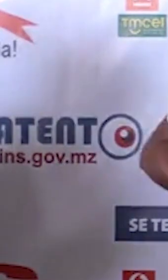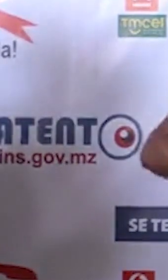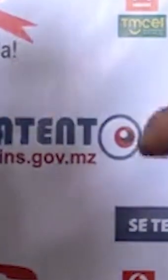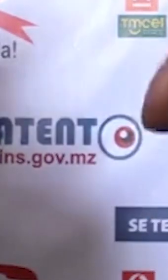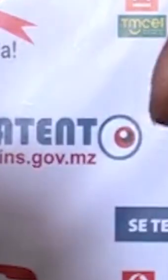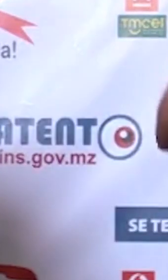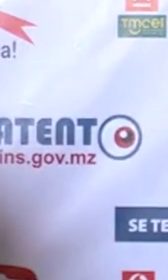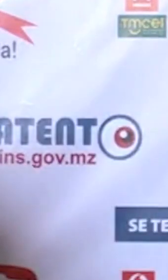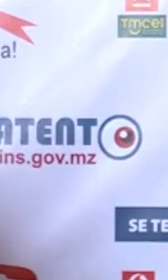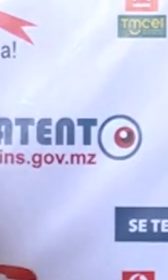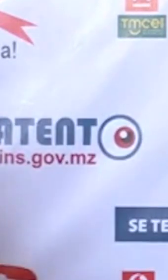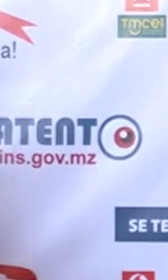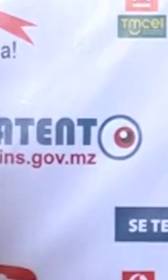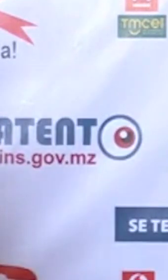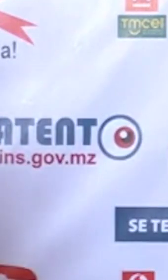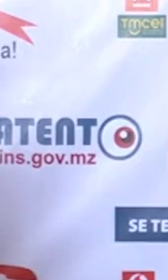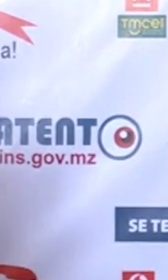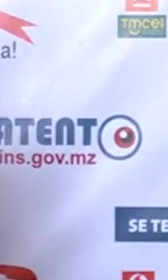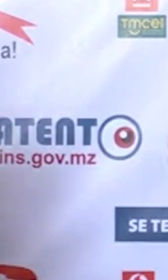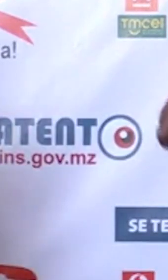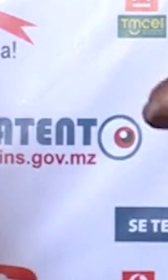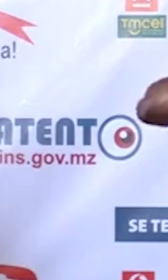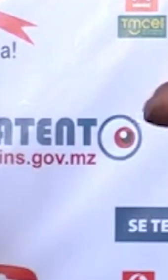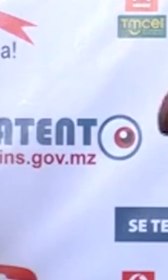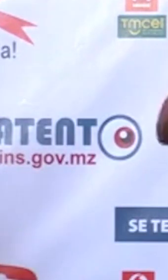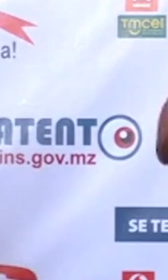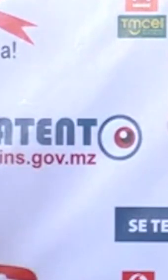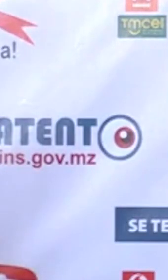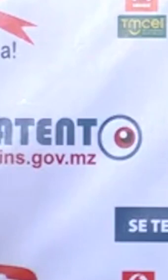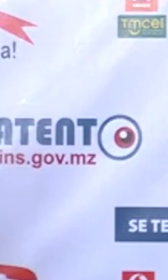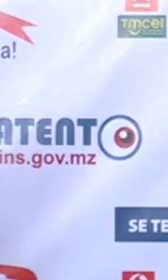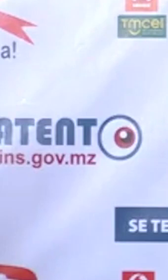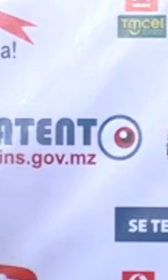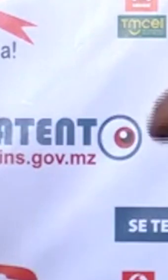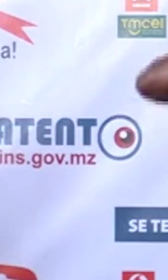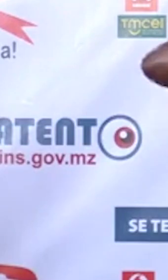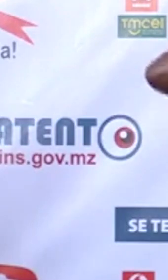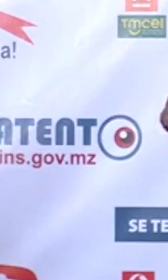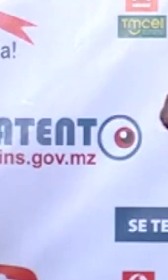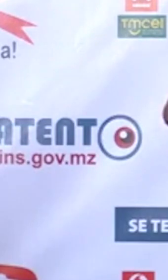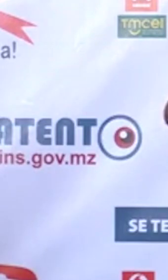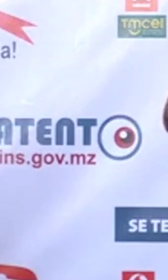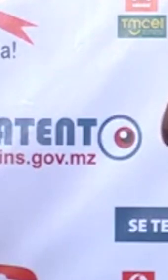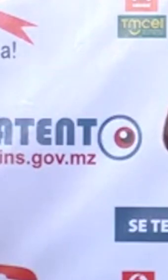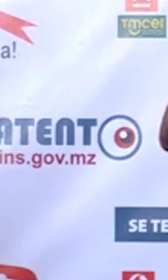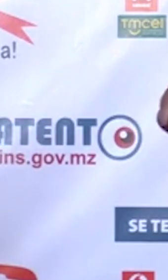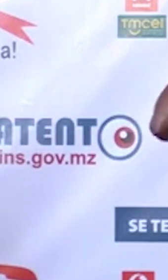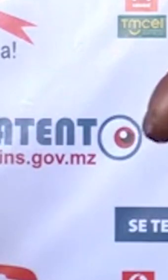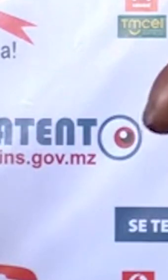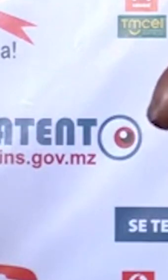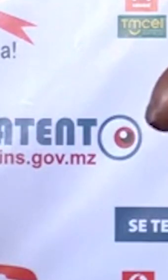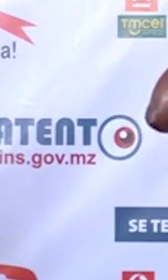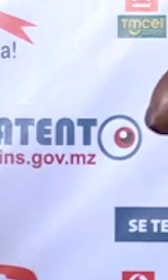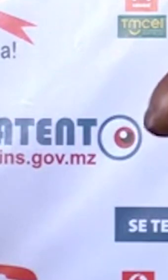Presidente da República de Moçambique, informou que a situação da pandemia do Covid-19 no nosso país